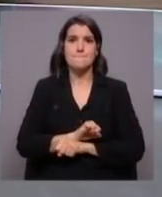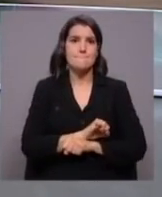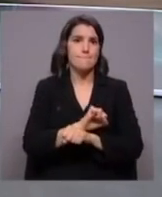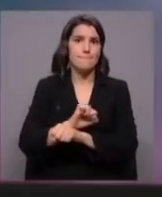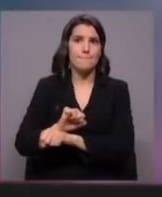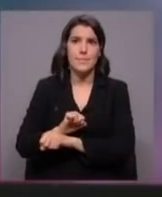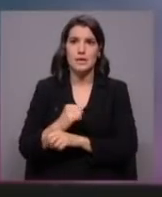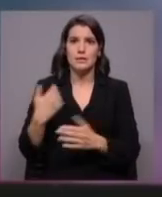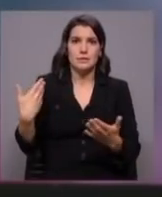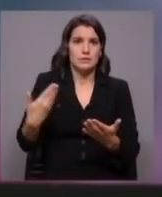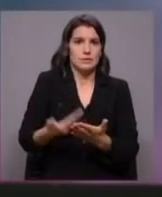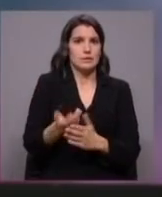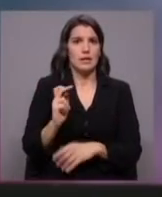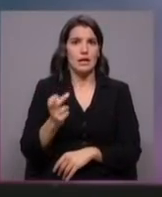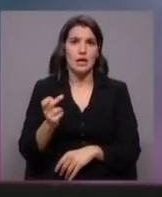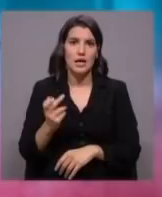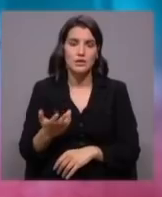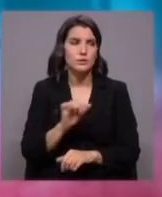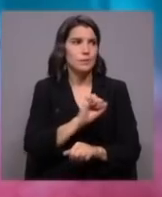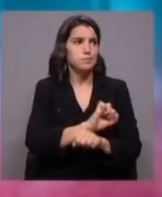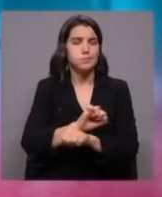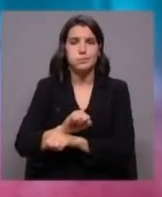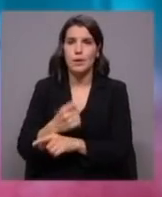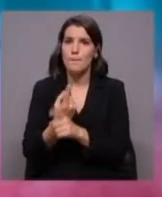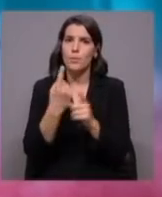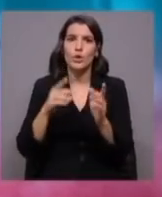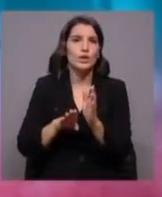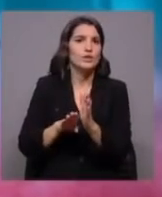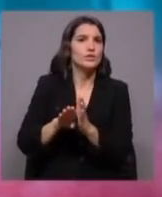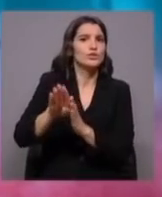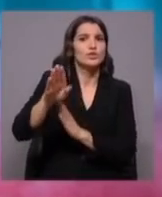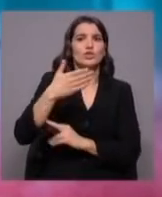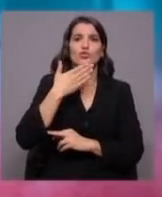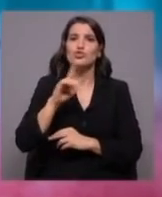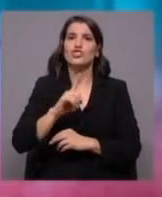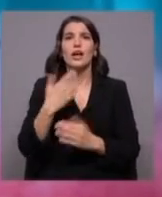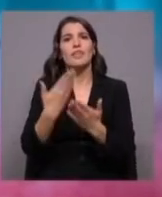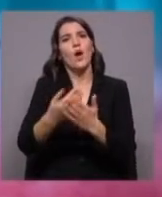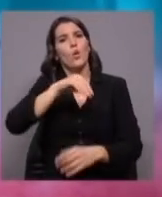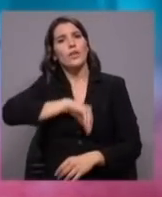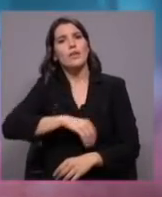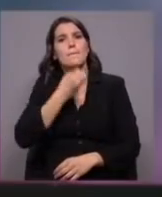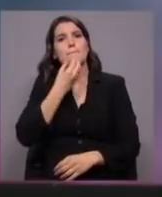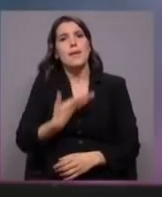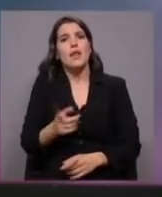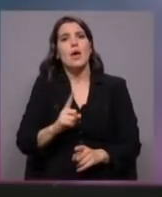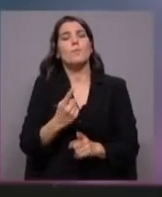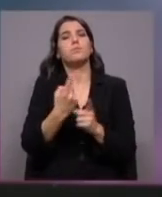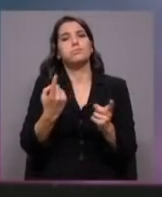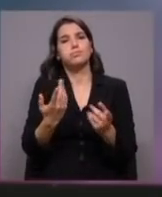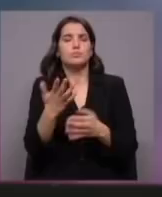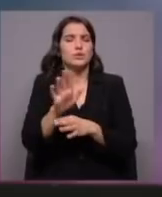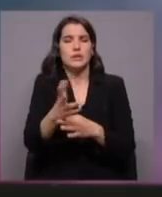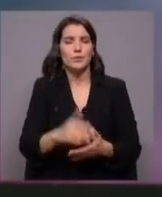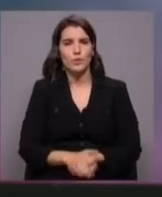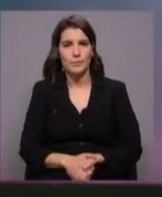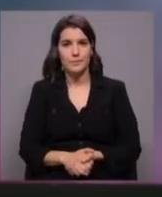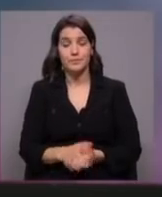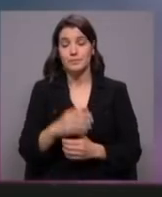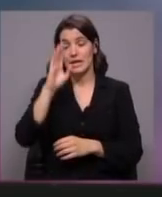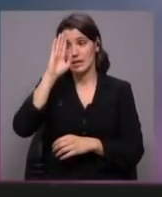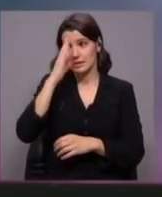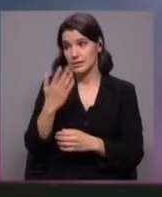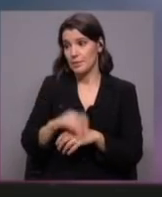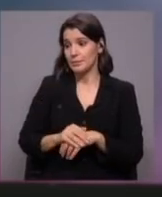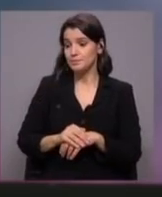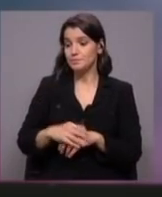vivido nas últimas décadas, em que não crescemos o suficiente para termos melhores salários, por exemplo? Sabe, o quadriênio em que